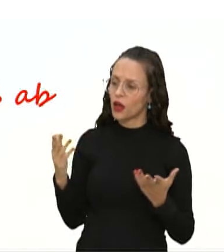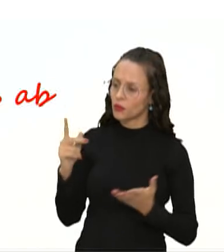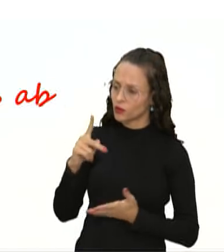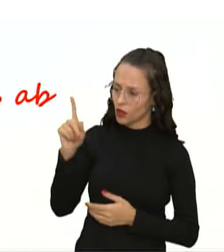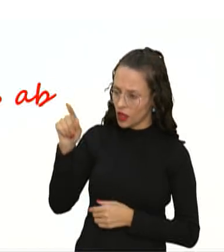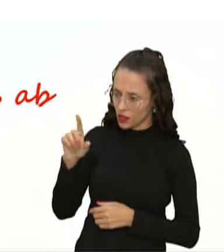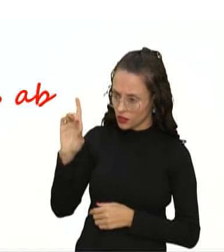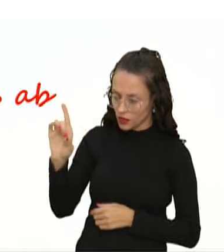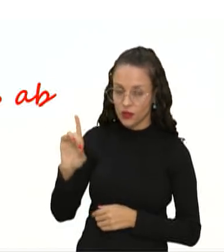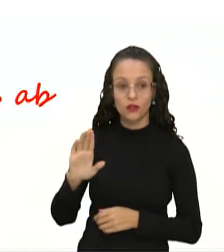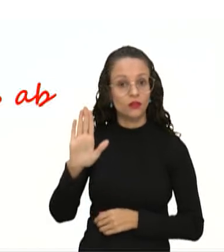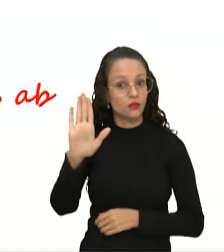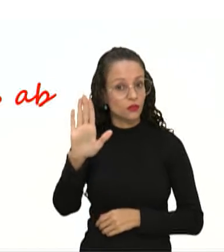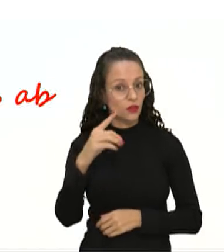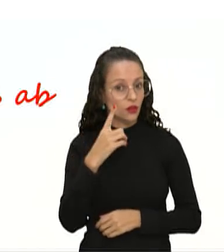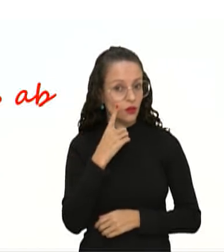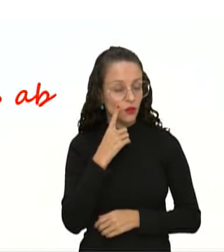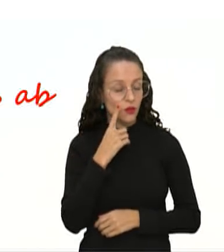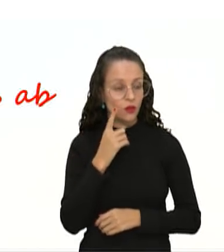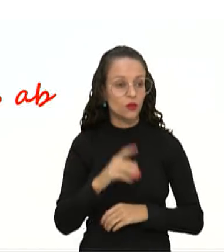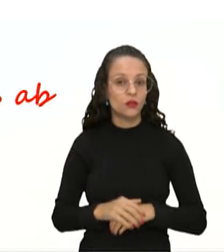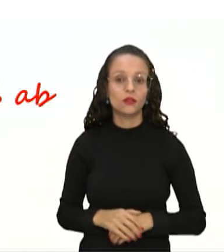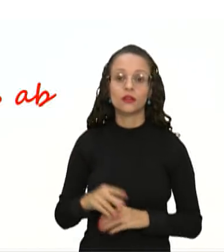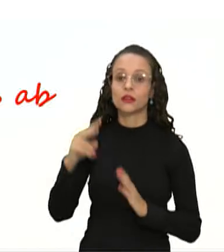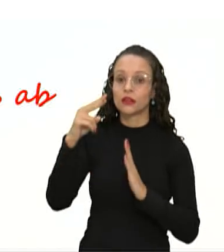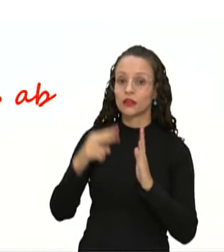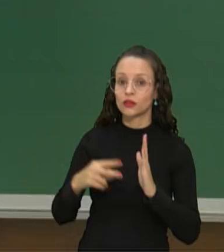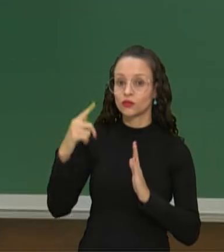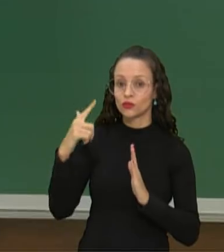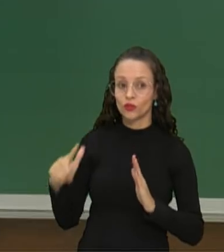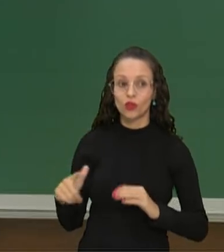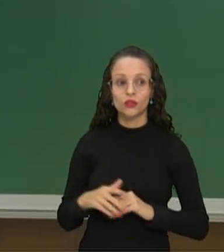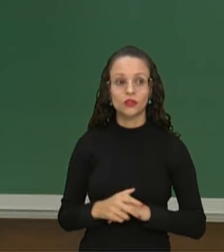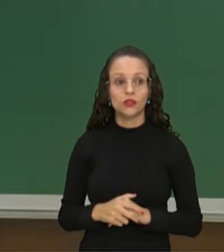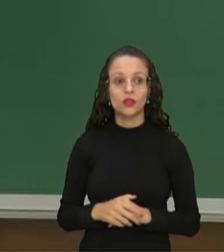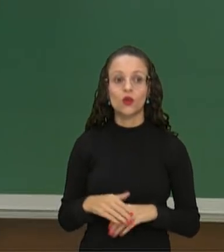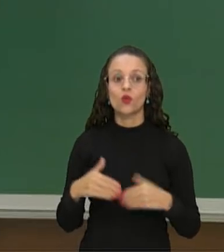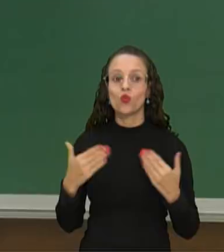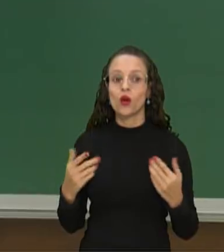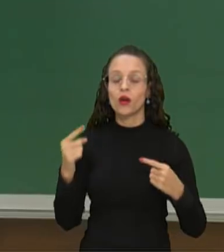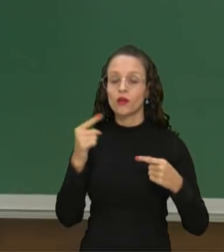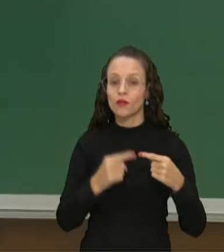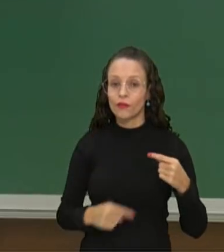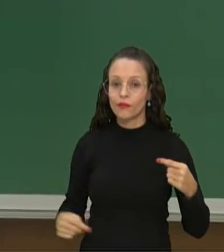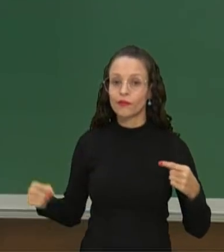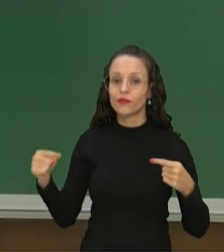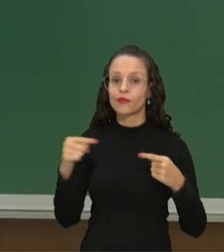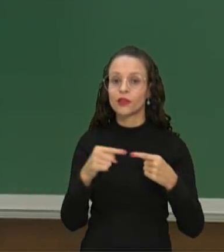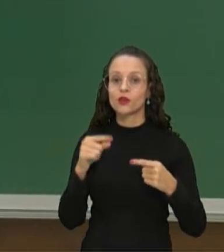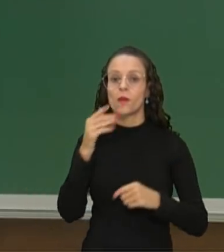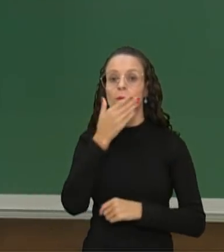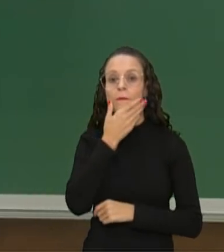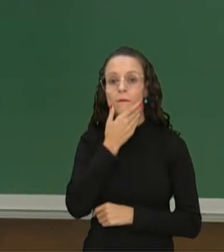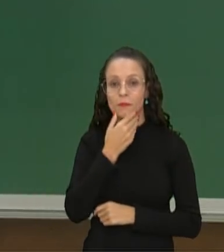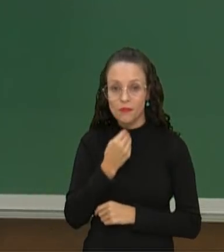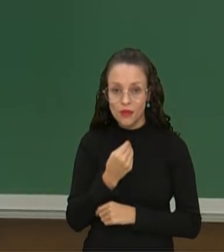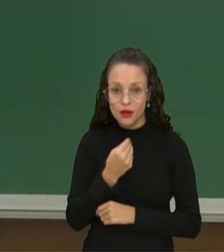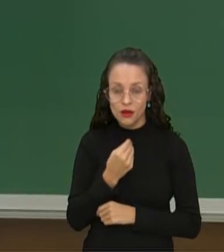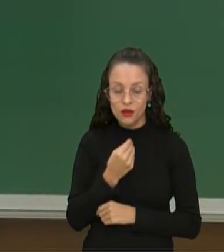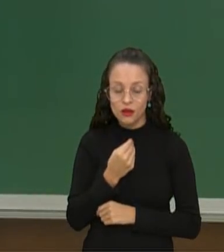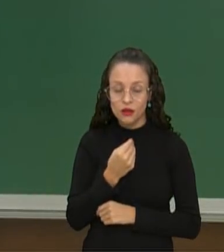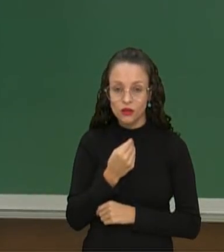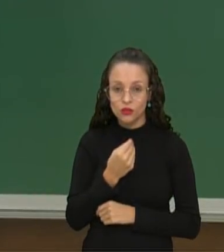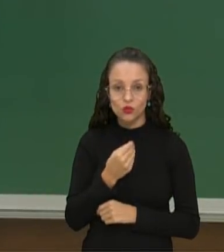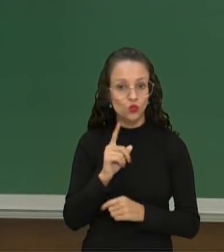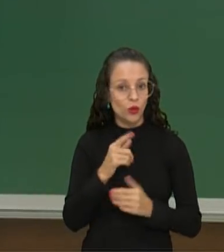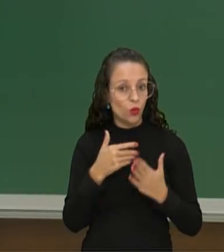a letra D, mas espera um pouquinho, ó, vamos ler de volta o que está perguntando. Qual é a frequência esperada de machos? Então, olha, não